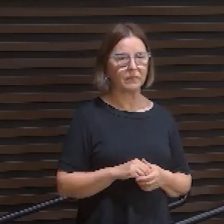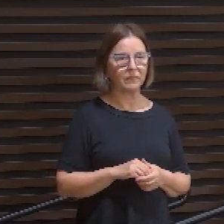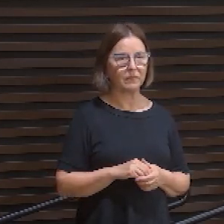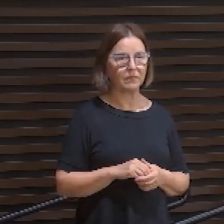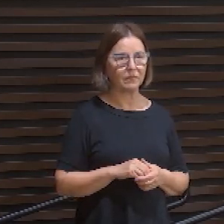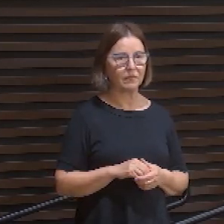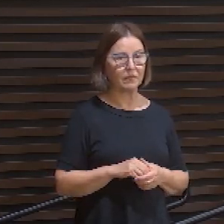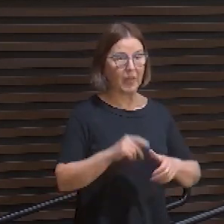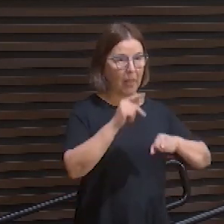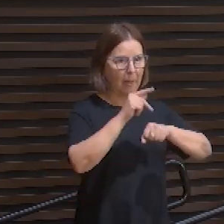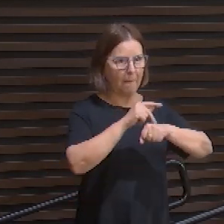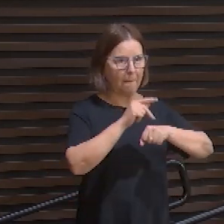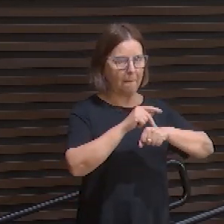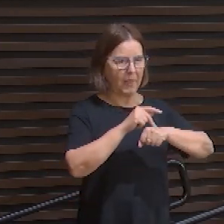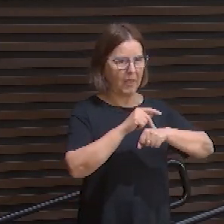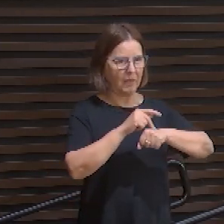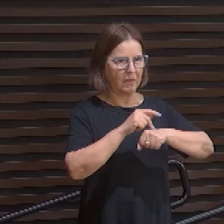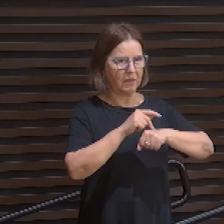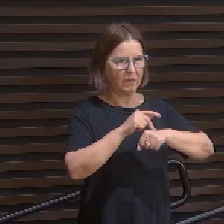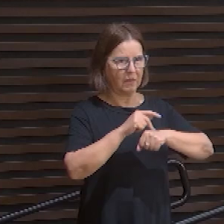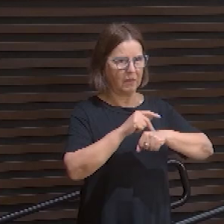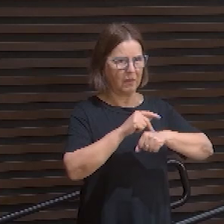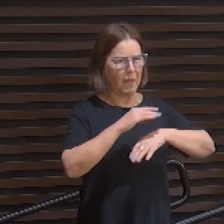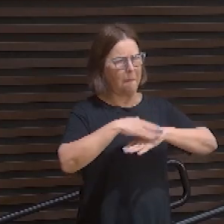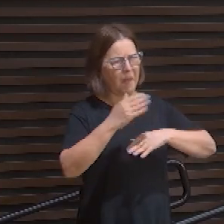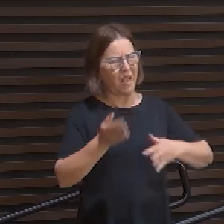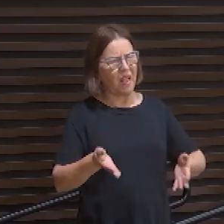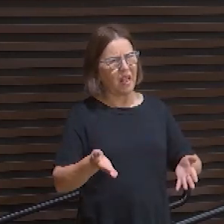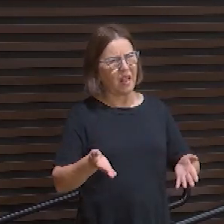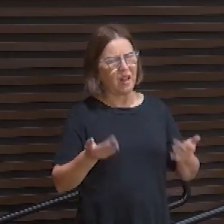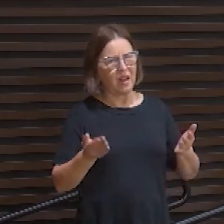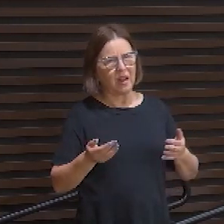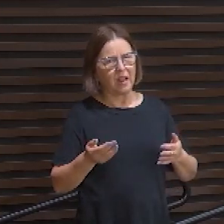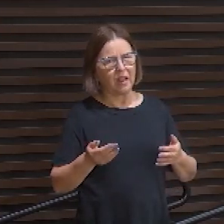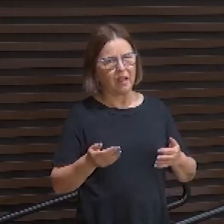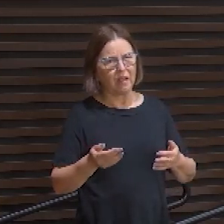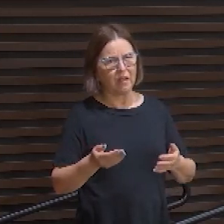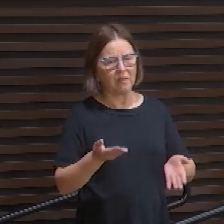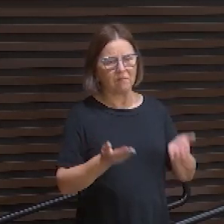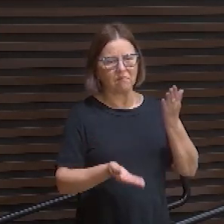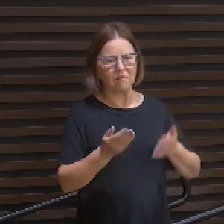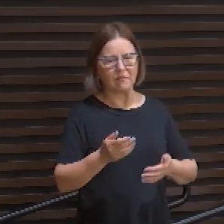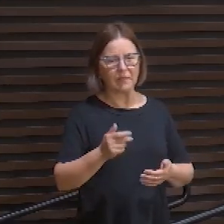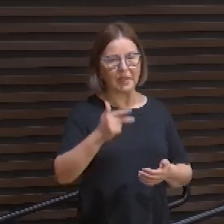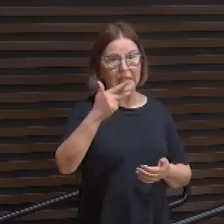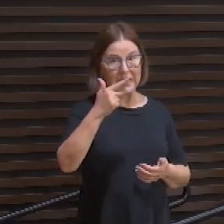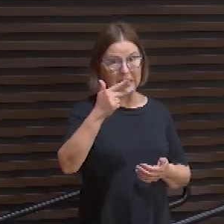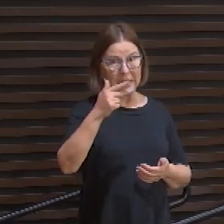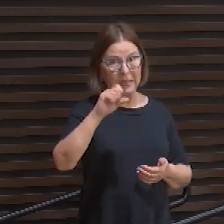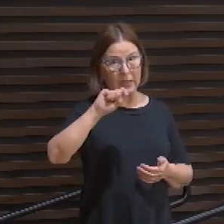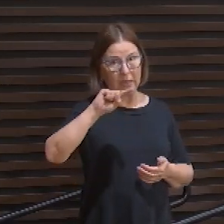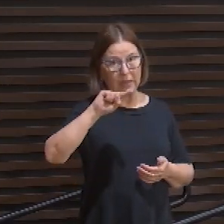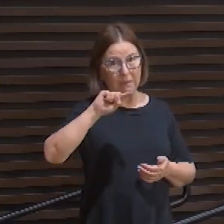A pedra mais leve pesava 3.500 quilos.